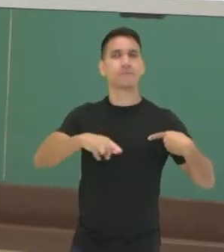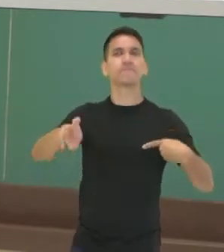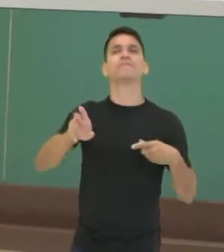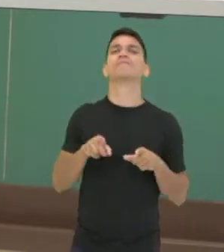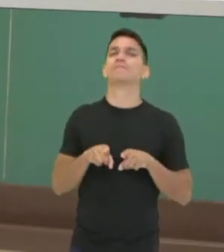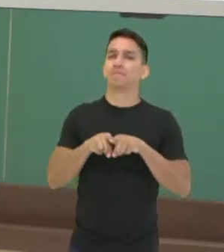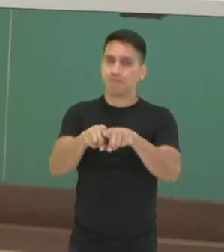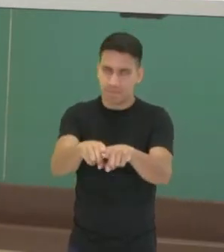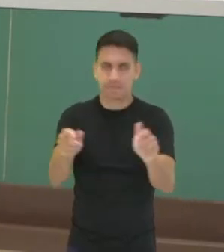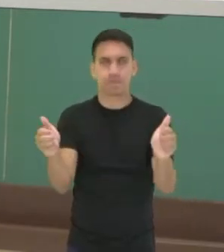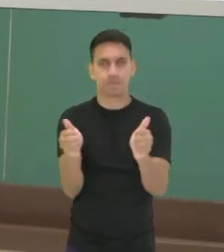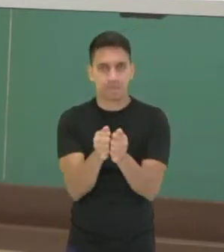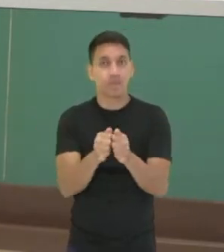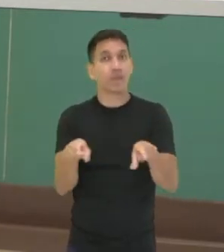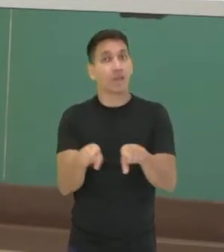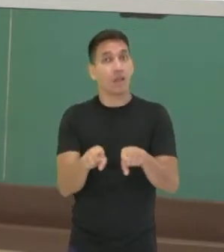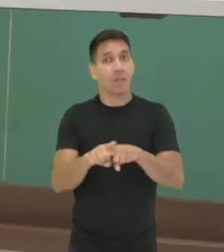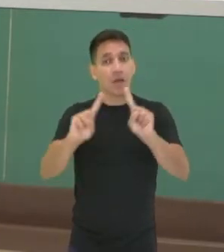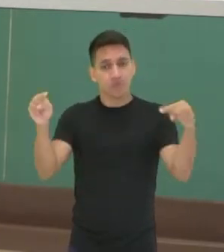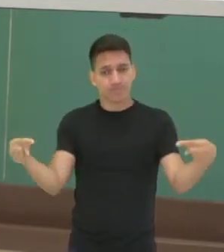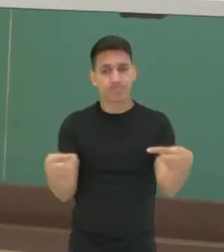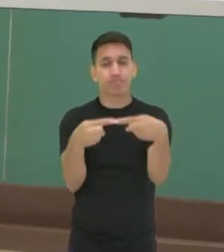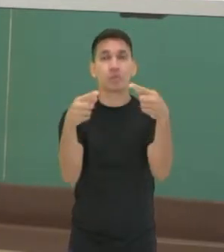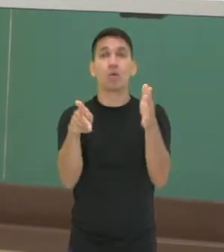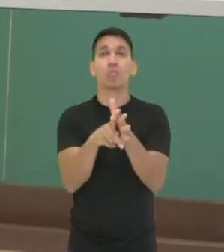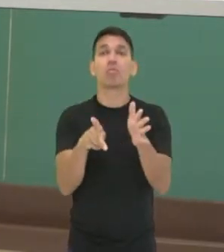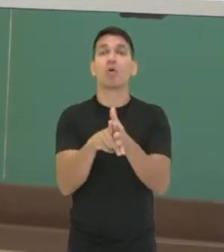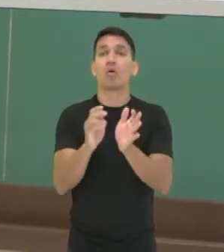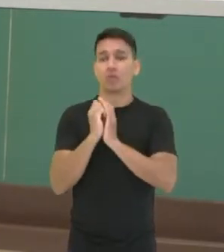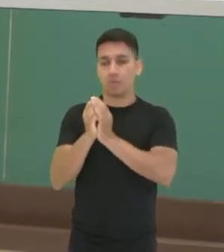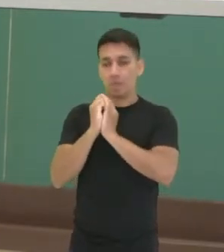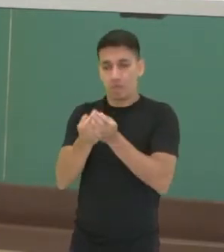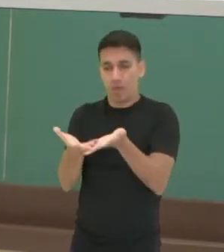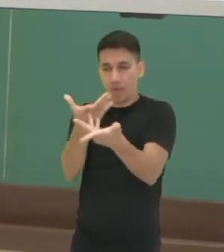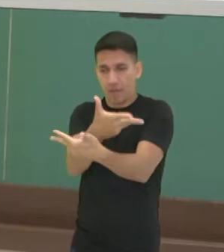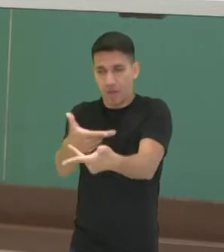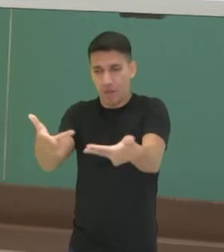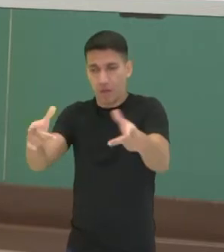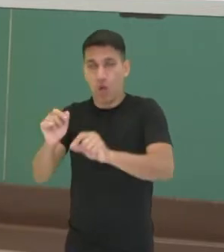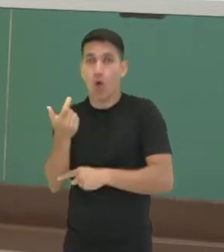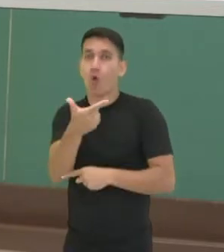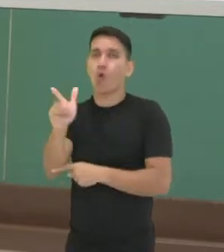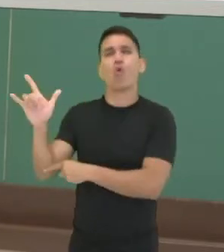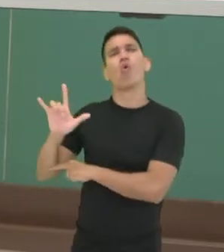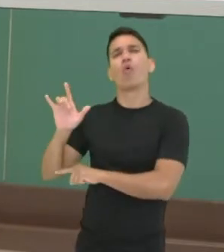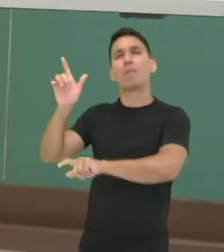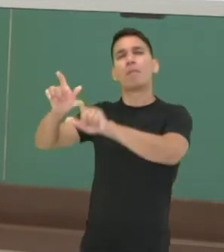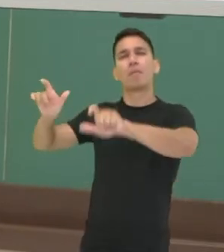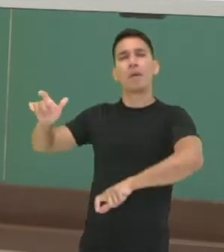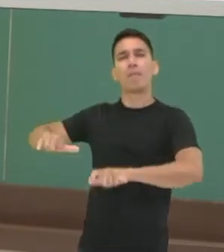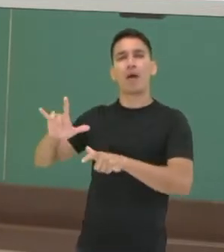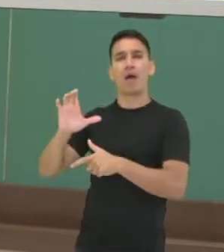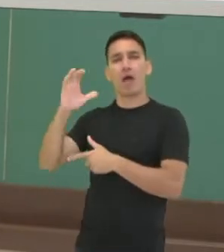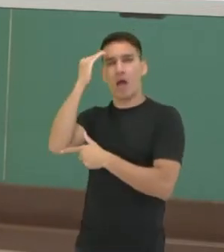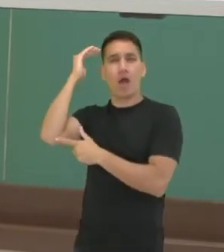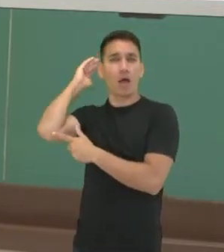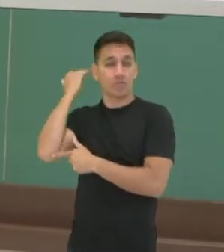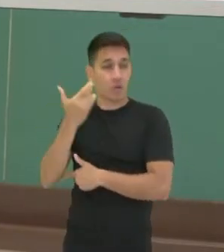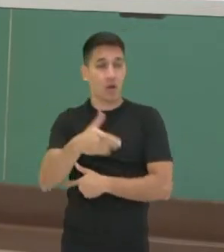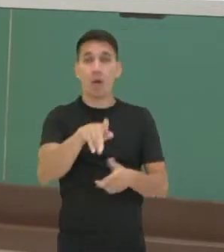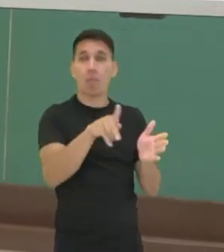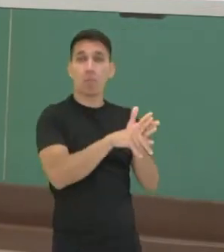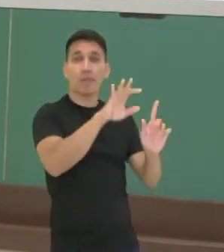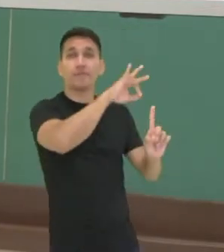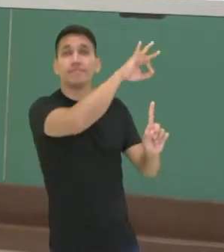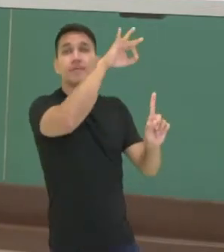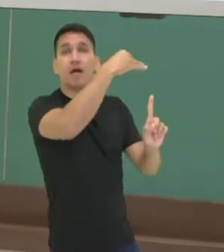brasileira, inclusive o sincretismo entre os orixás do candomblé e os santos da Igreja Católica. Bom, o